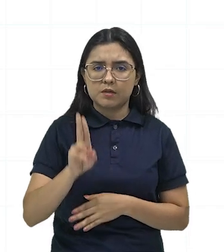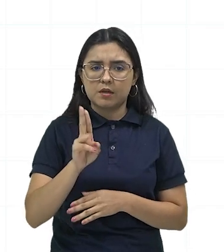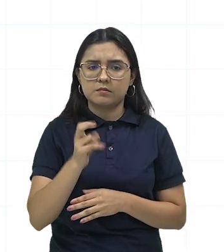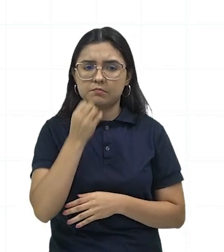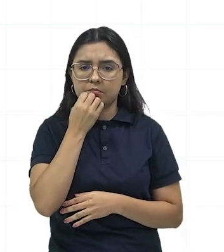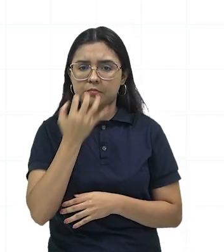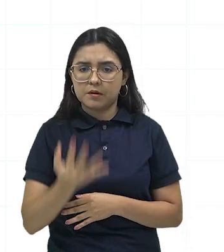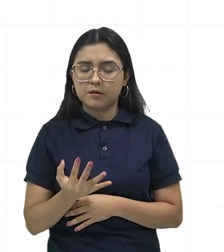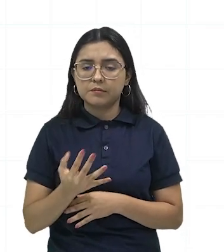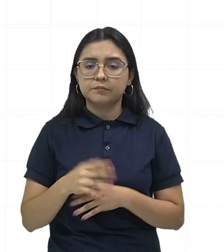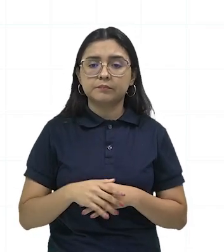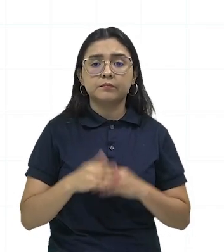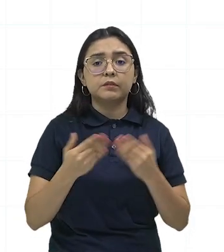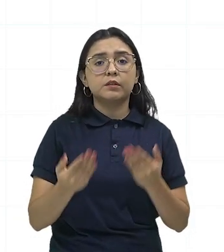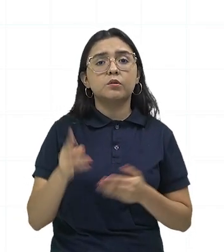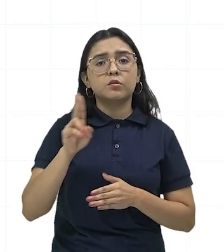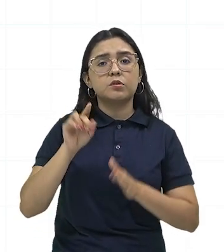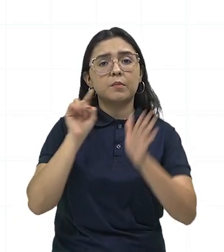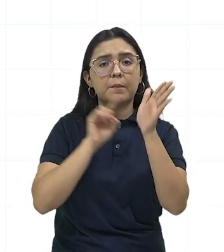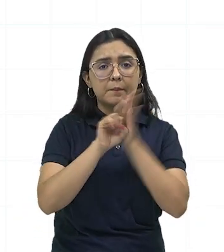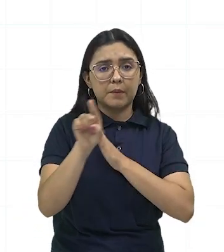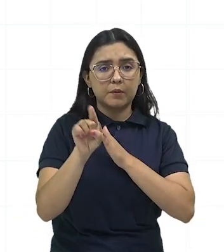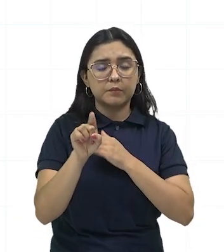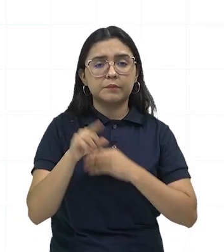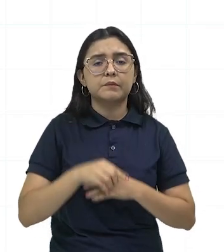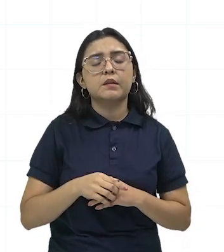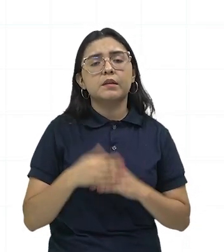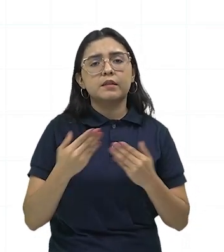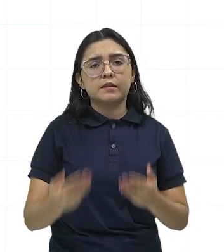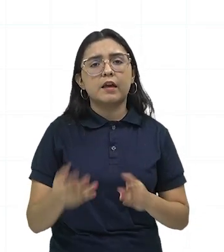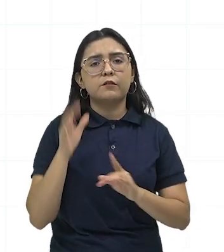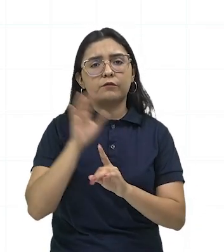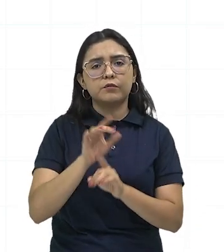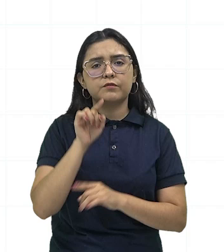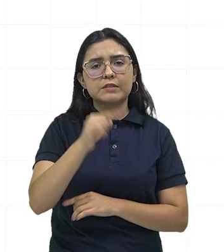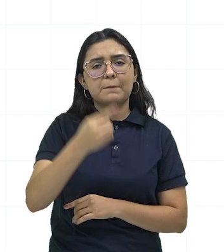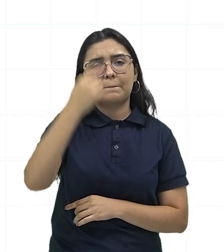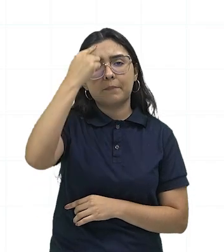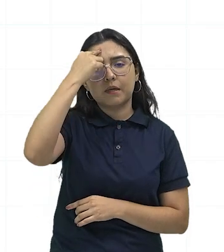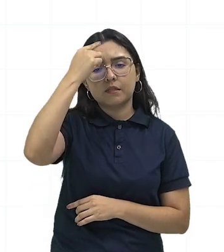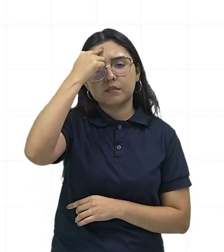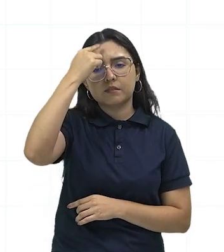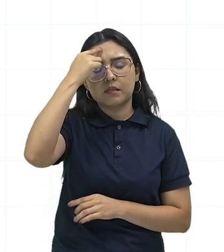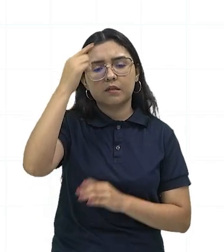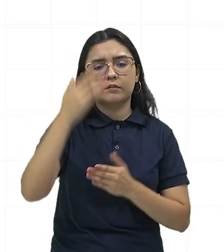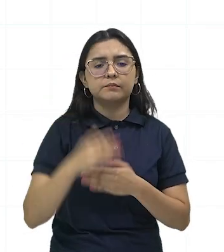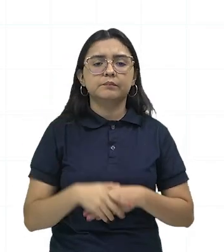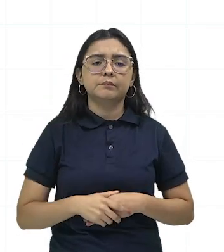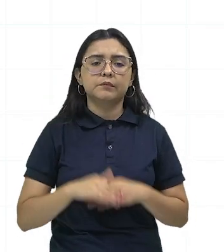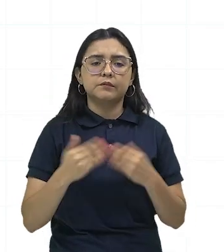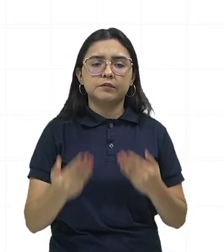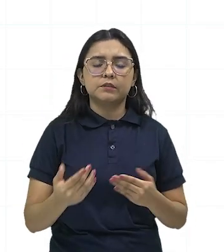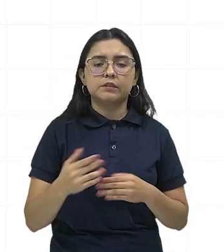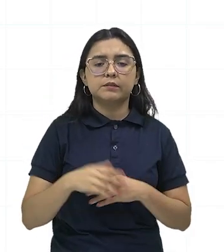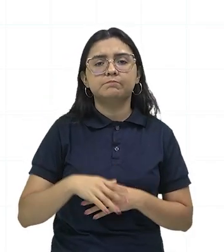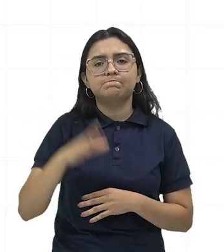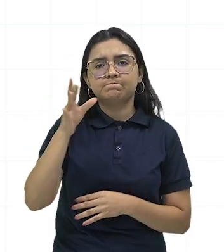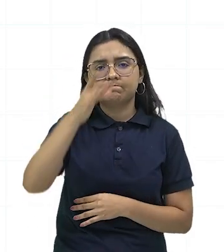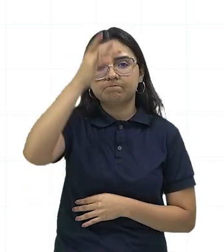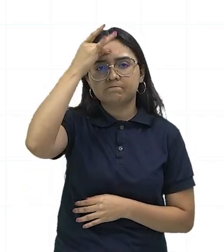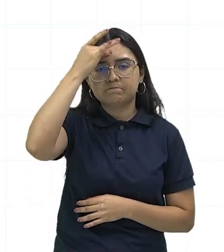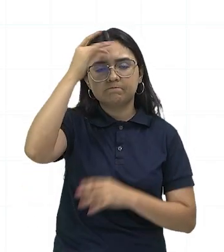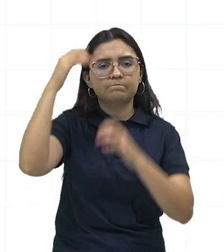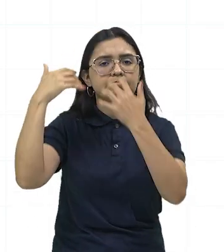né? Está usando como indagação e te pedindo para pensar sobre isso, justamente para você começar a se situar, ficar com aquilo na